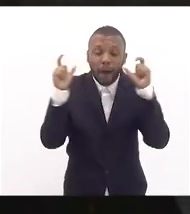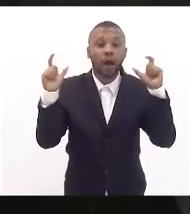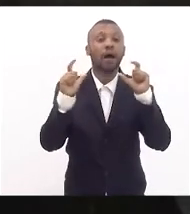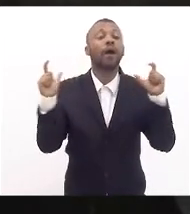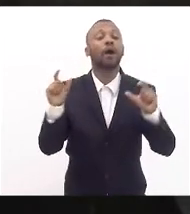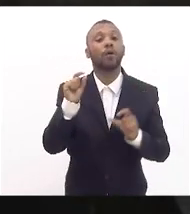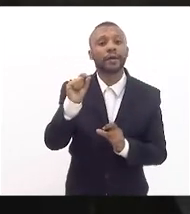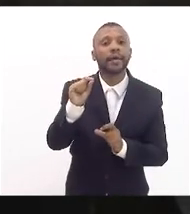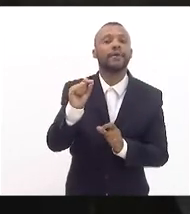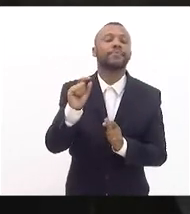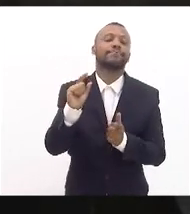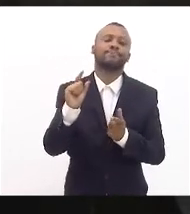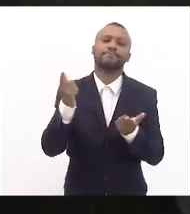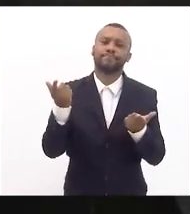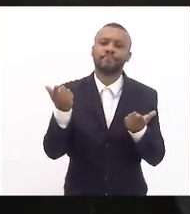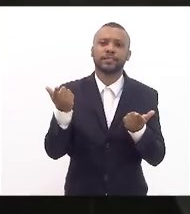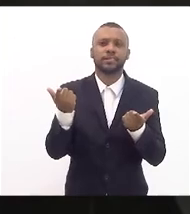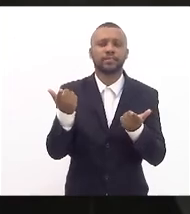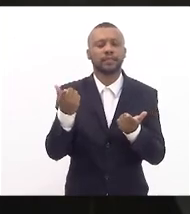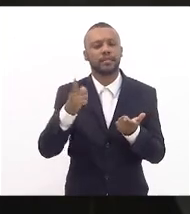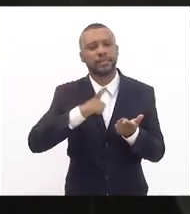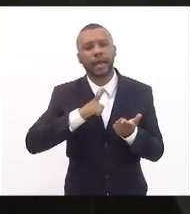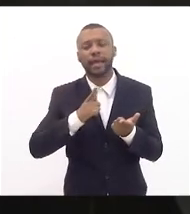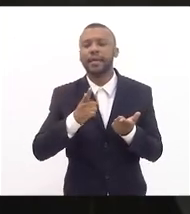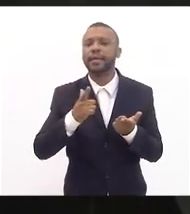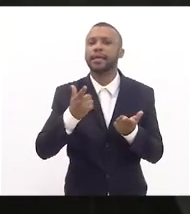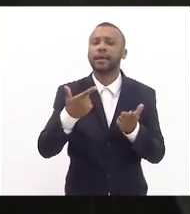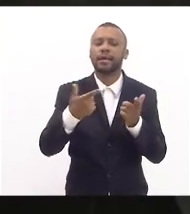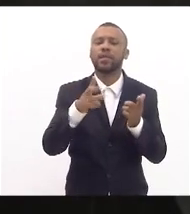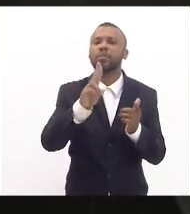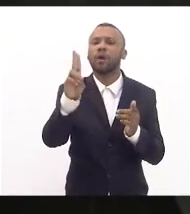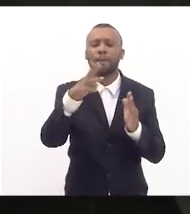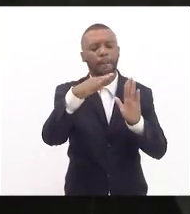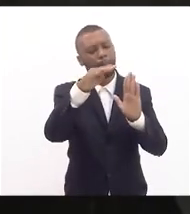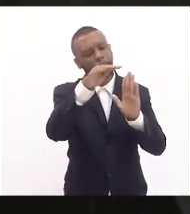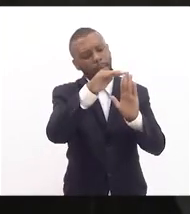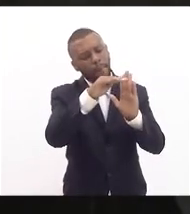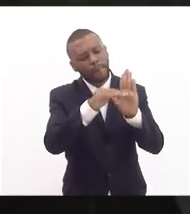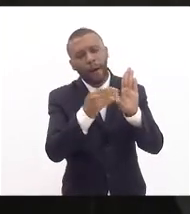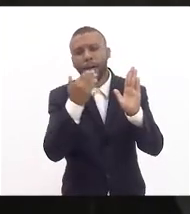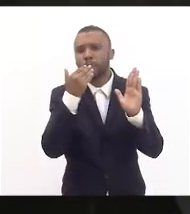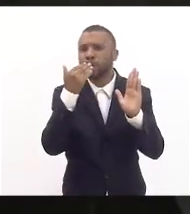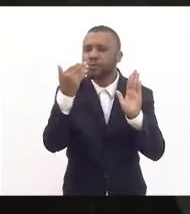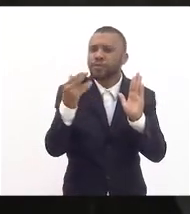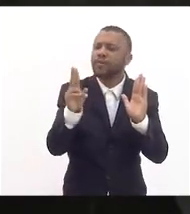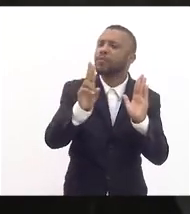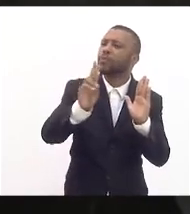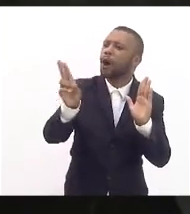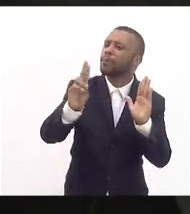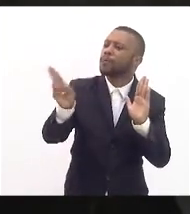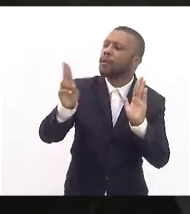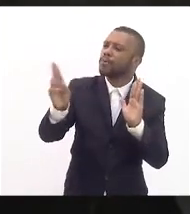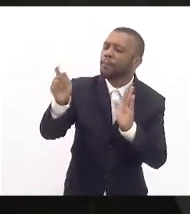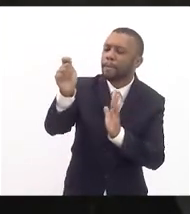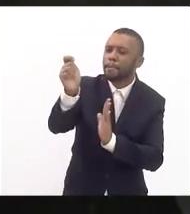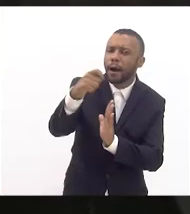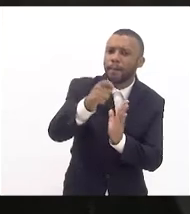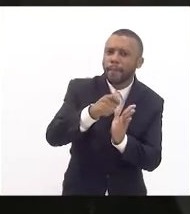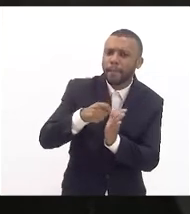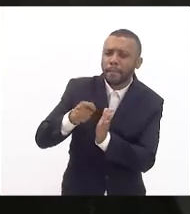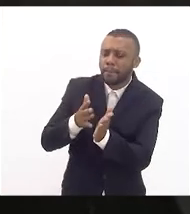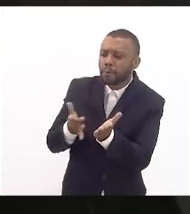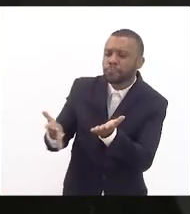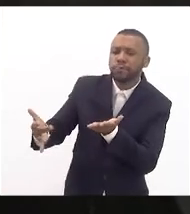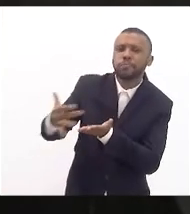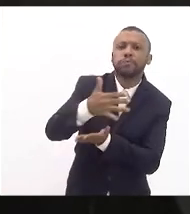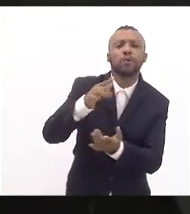estão circulando listas solicitando nomes de moradores para que seja